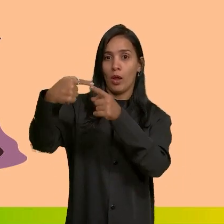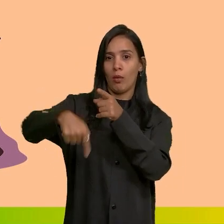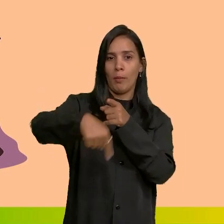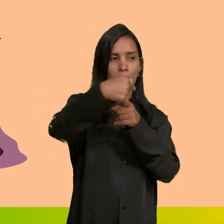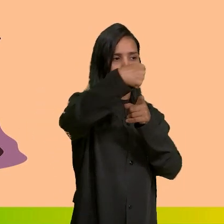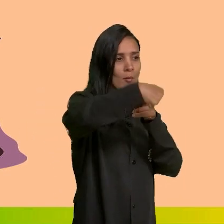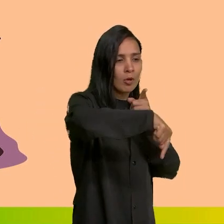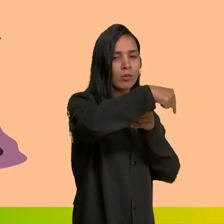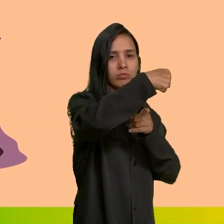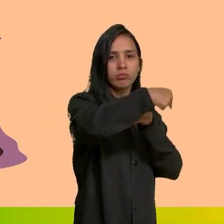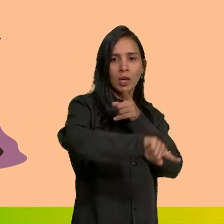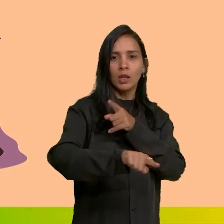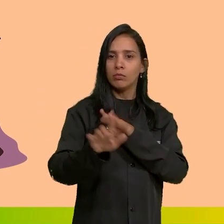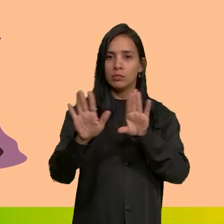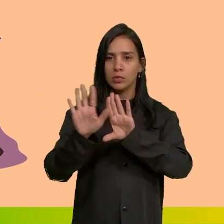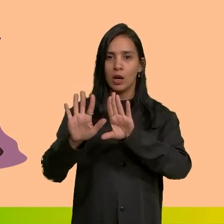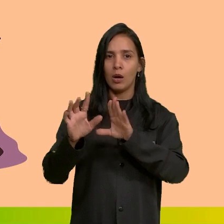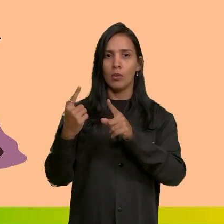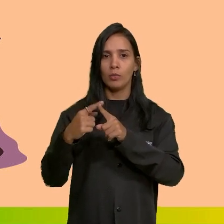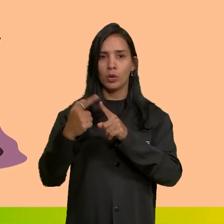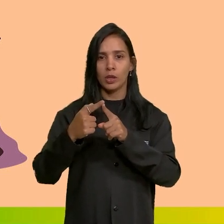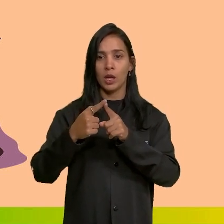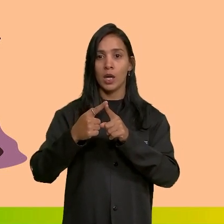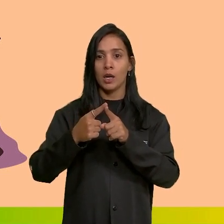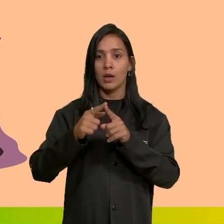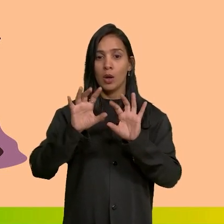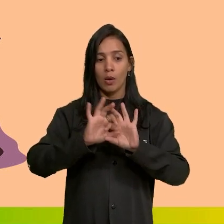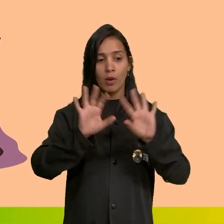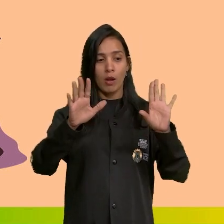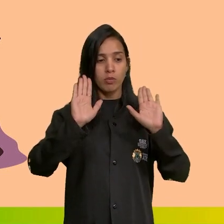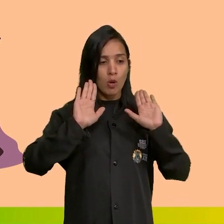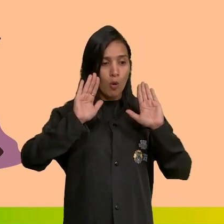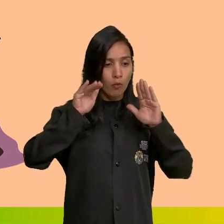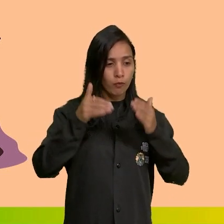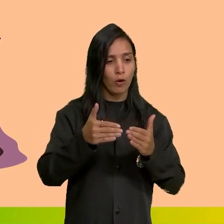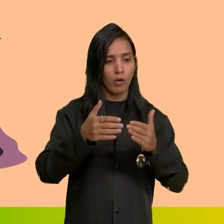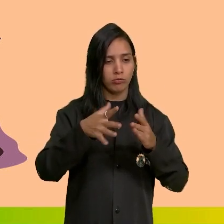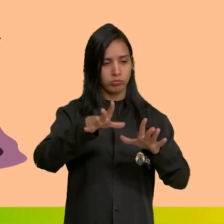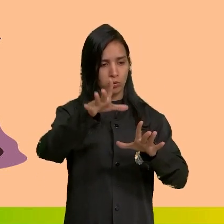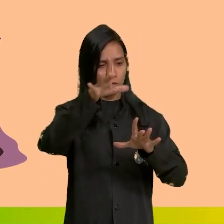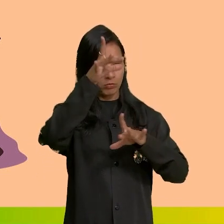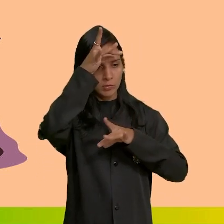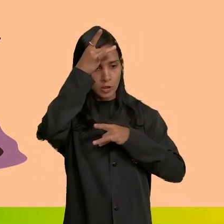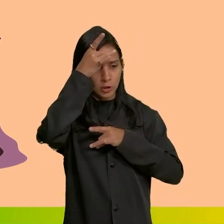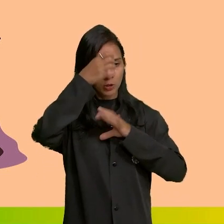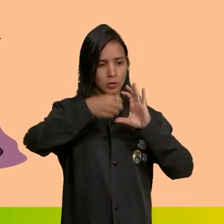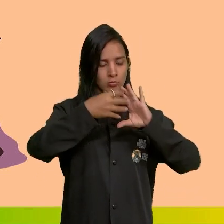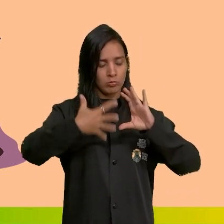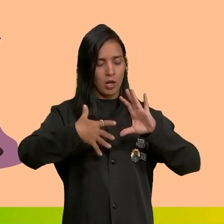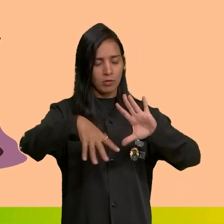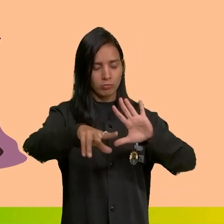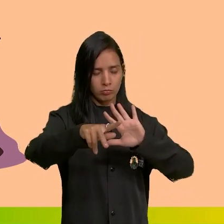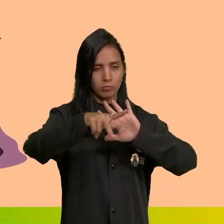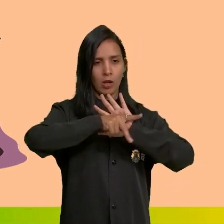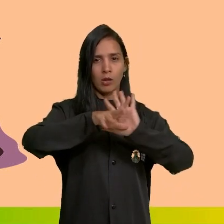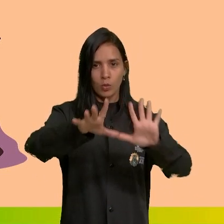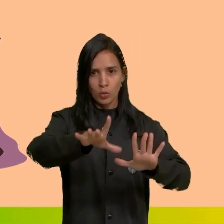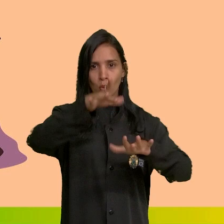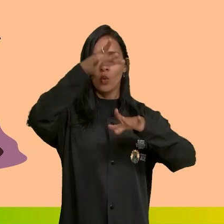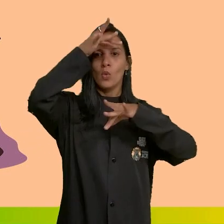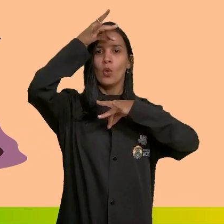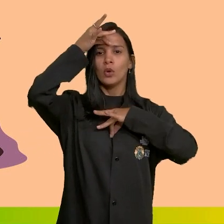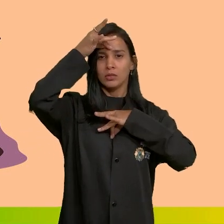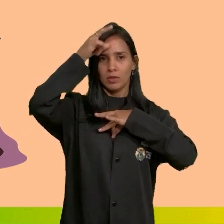diálogos interativos permite um foco intenso na caracterização e na performance, exigindo uma